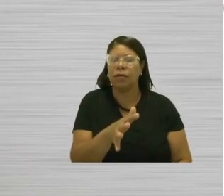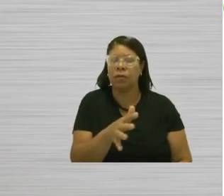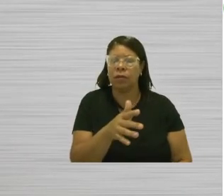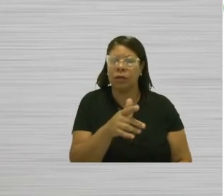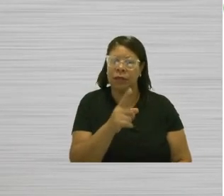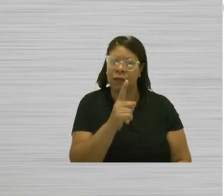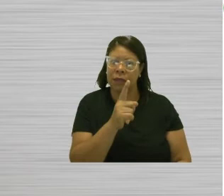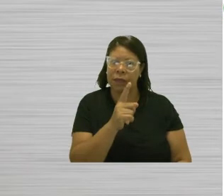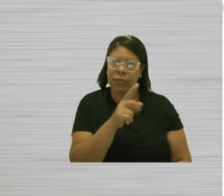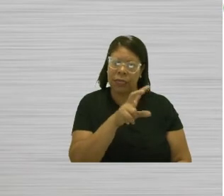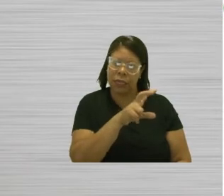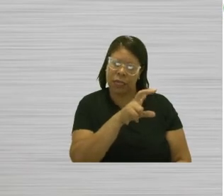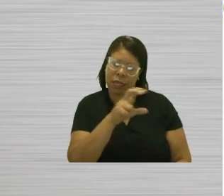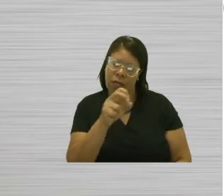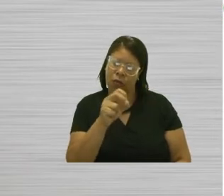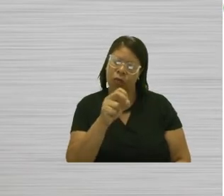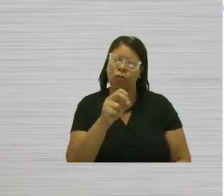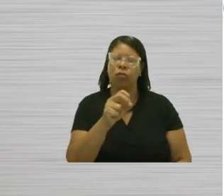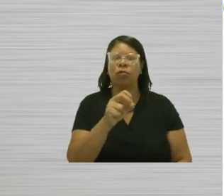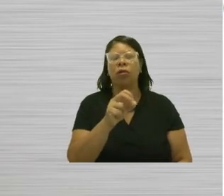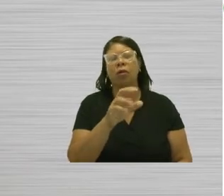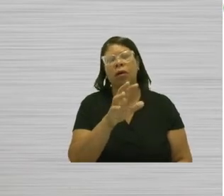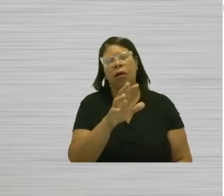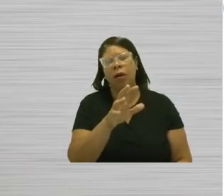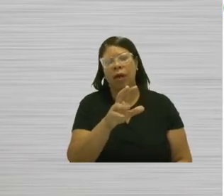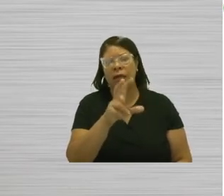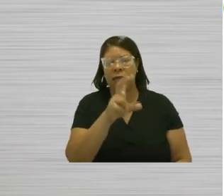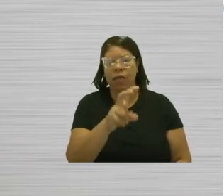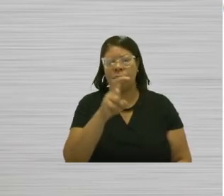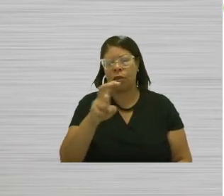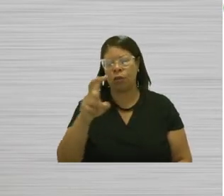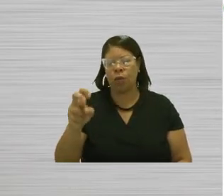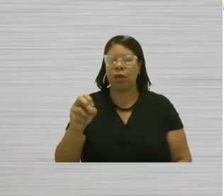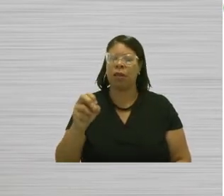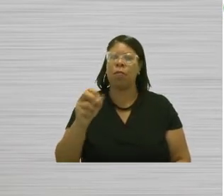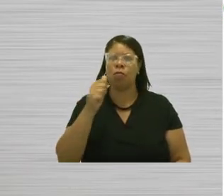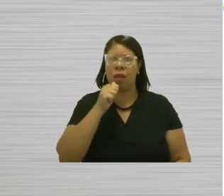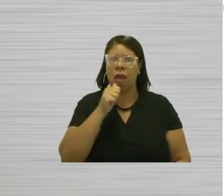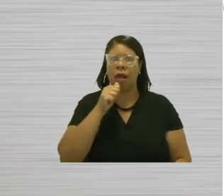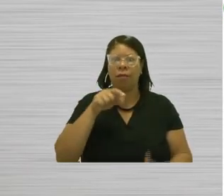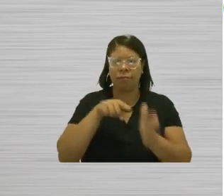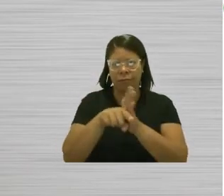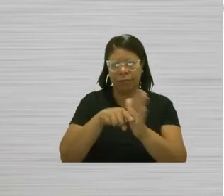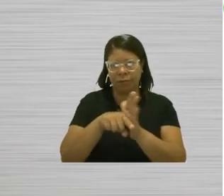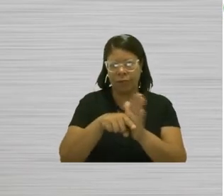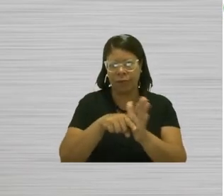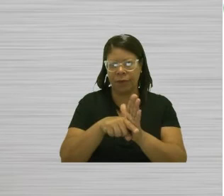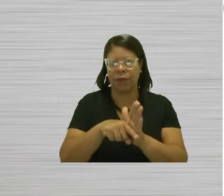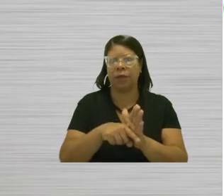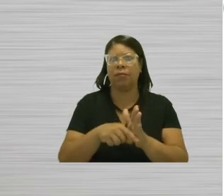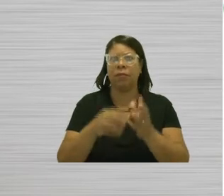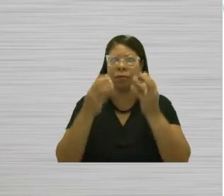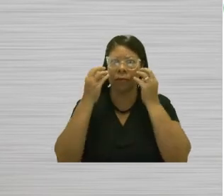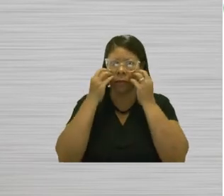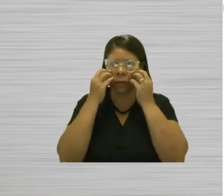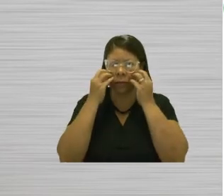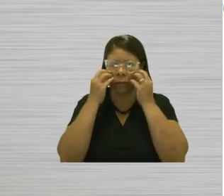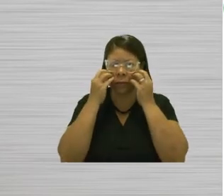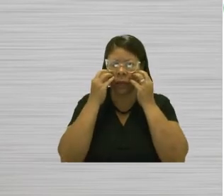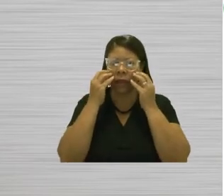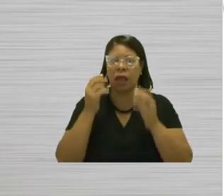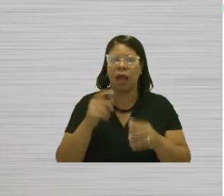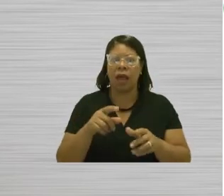de 555 mamografias para essas mulheres. Aqui a gente tem o verdinho, o